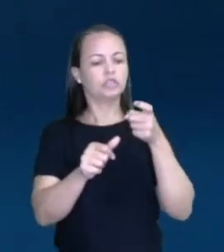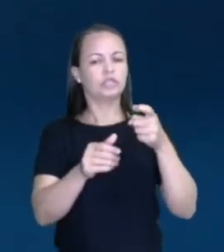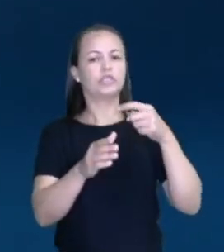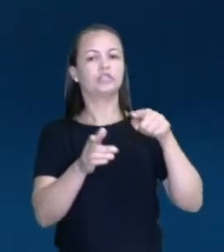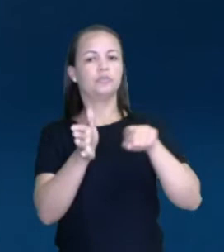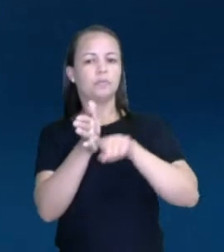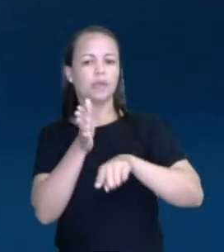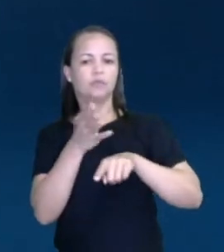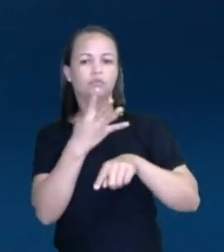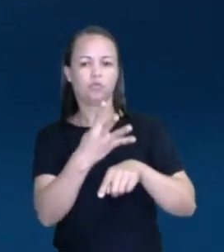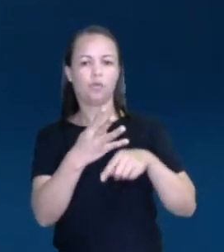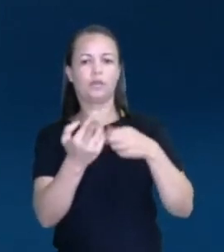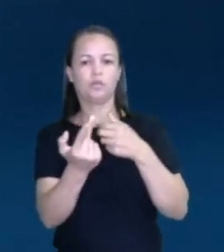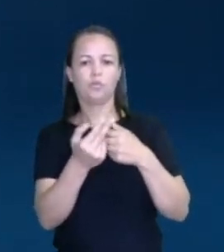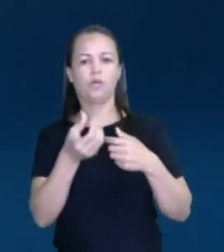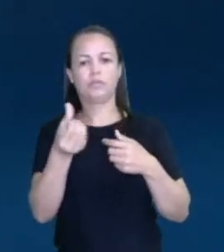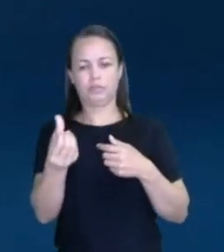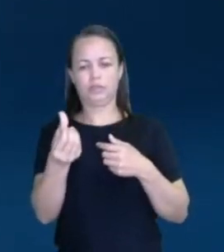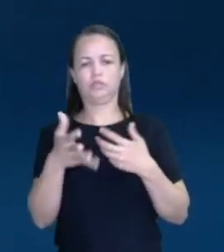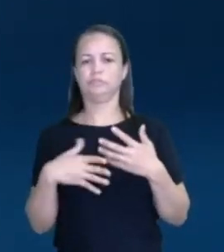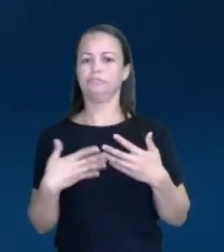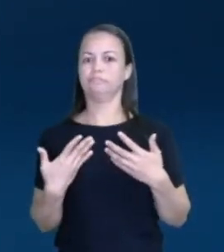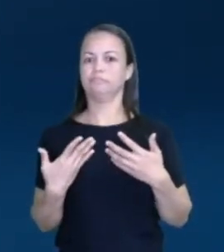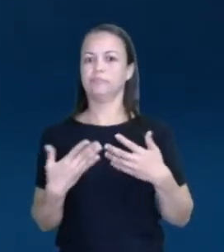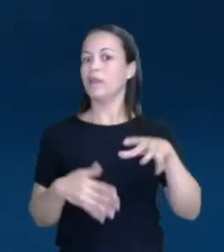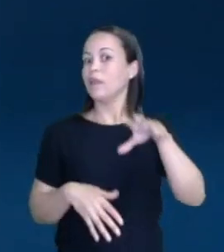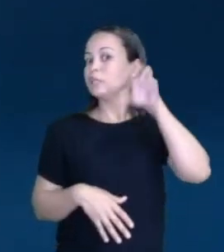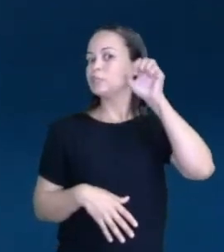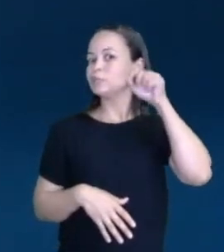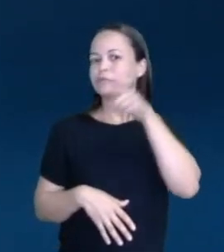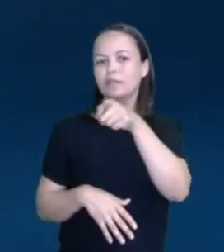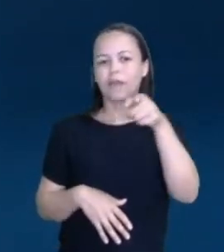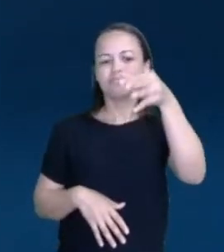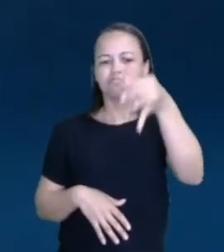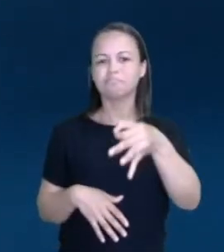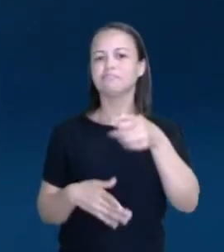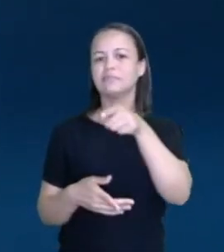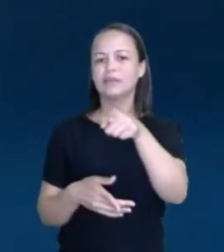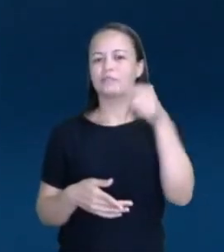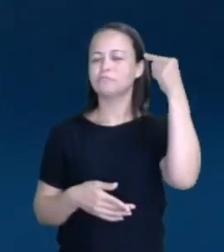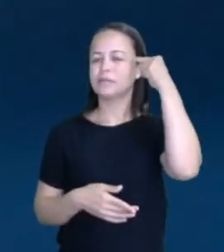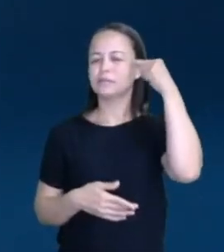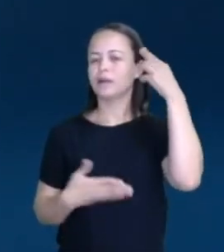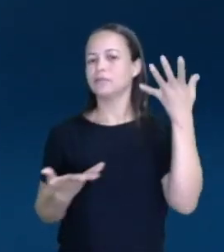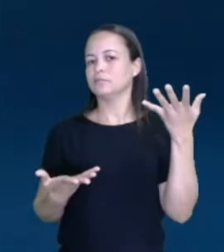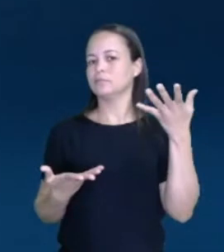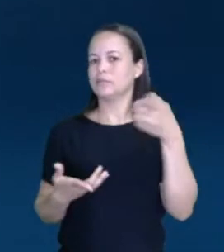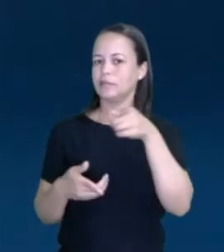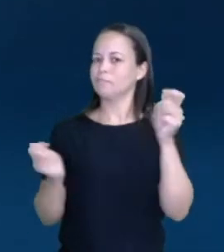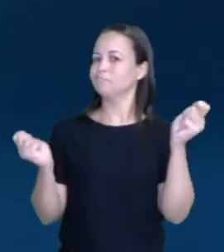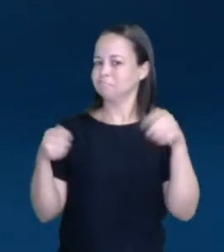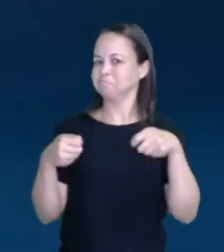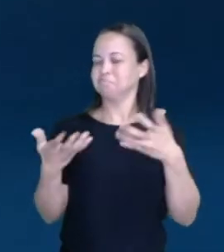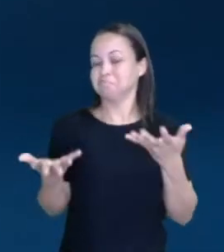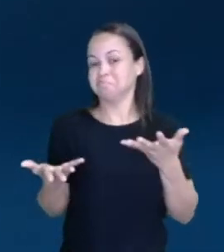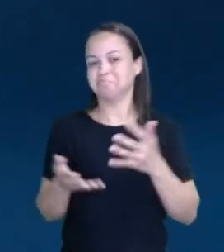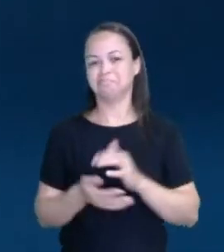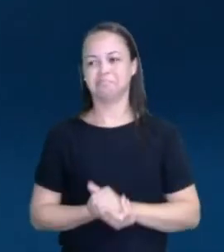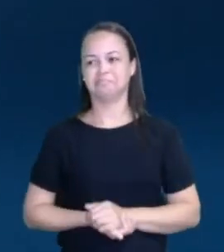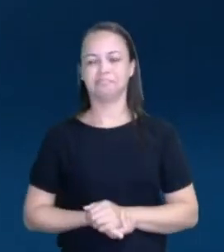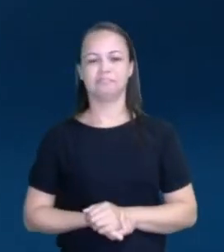a 6? Exato. Escutei daqui o que vocês pensaram, tá certo? Se é que é possível.